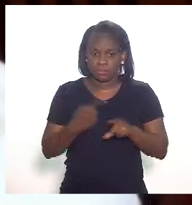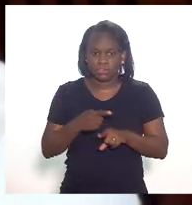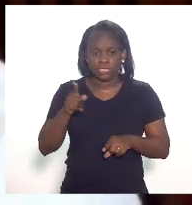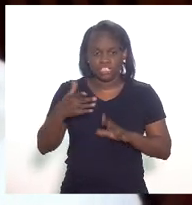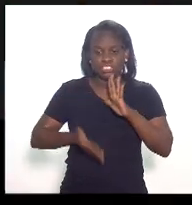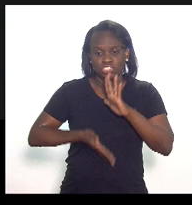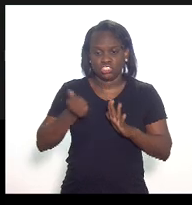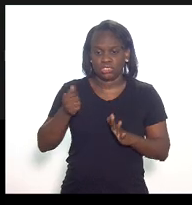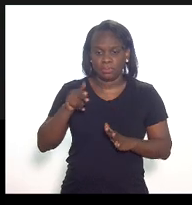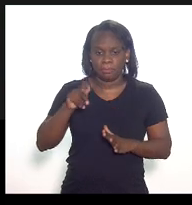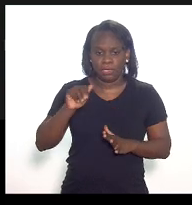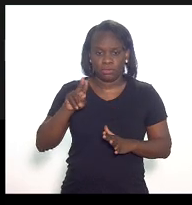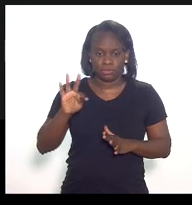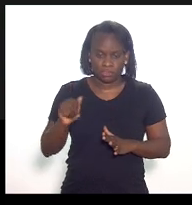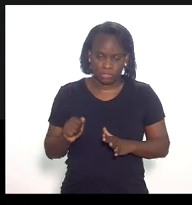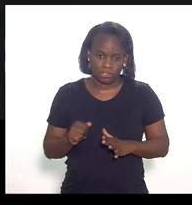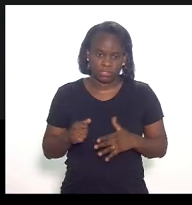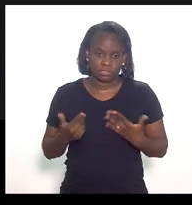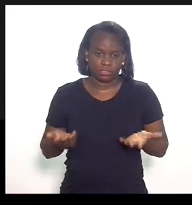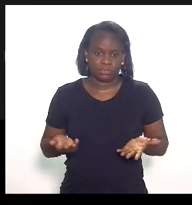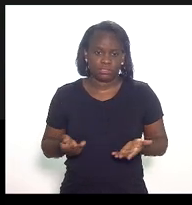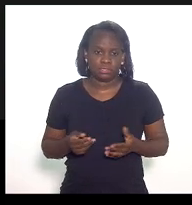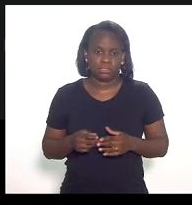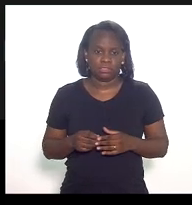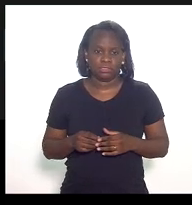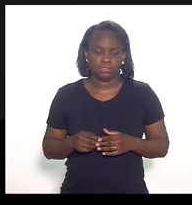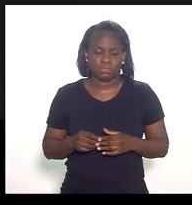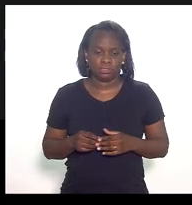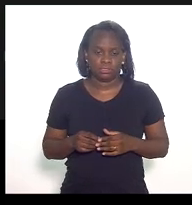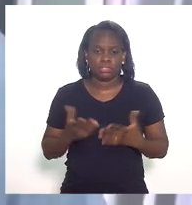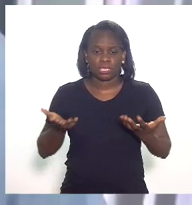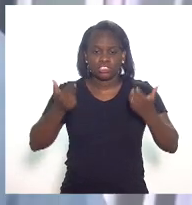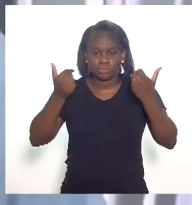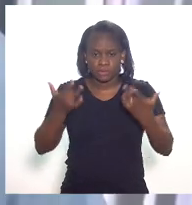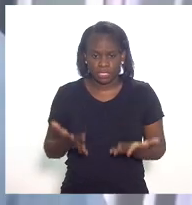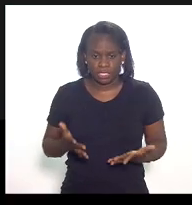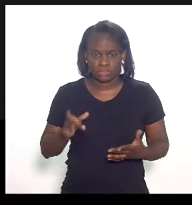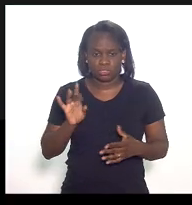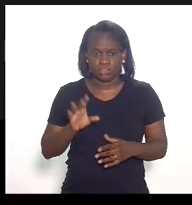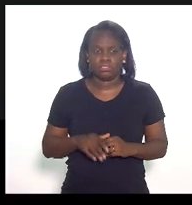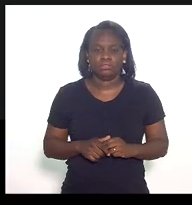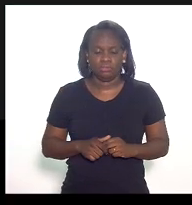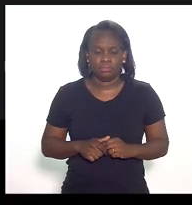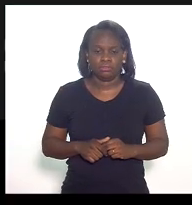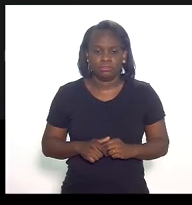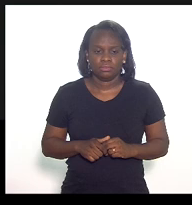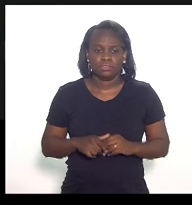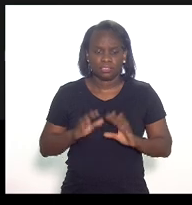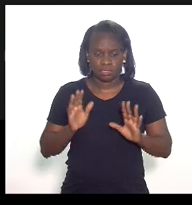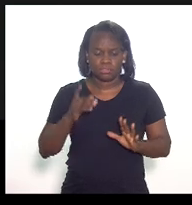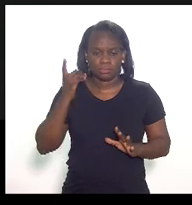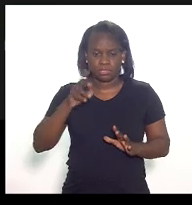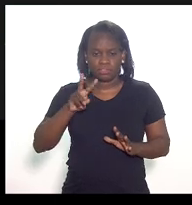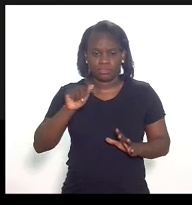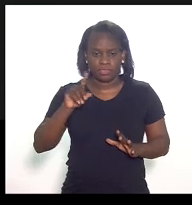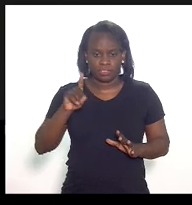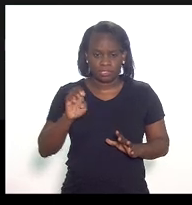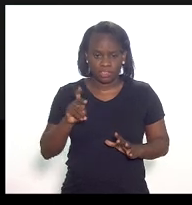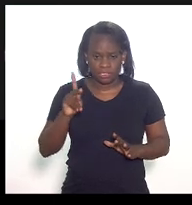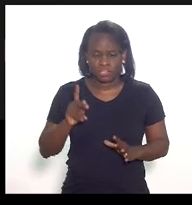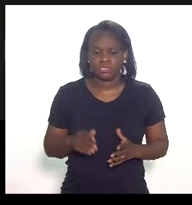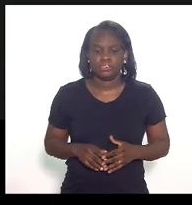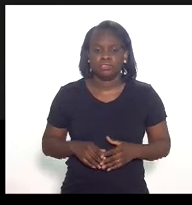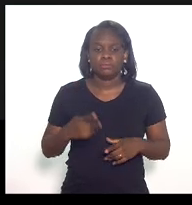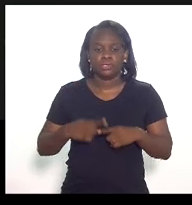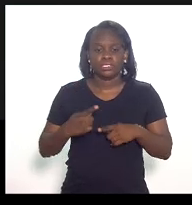tira de pauta. O relator não está presente. Queria ponderar um pouco. Ah, quer ponderar, então, ok. Para ver se então, o deputado Valdeque para falar. É porque, na